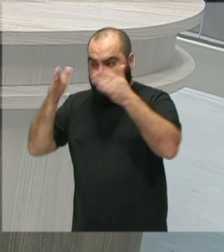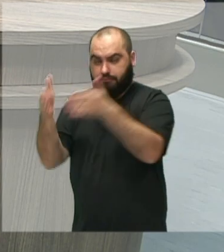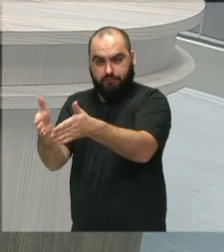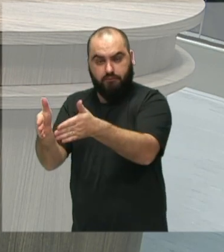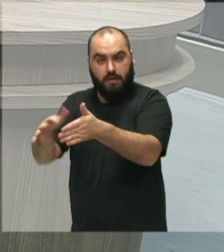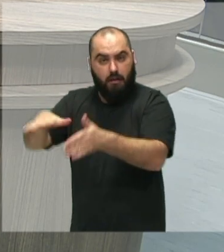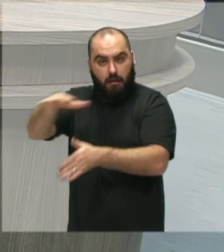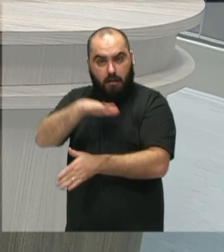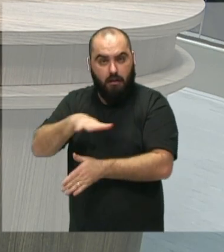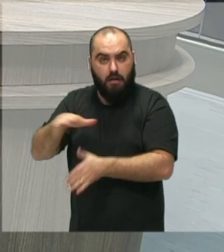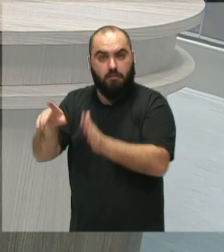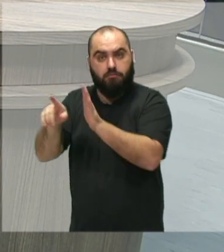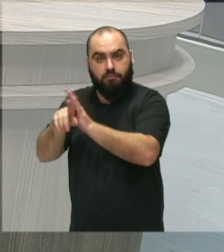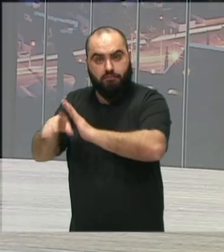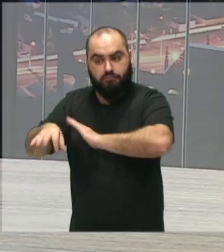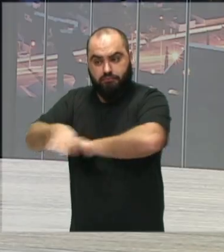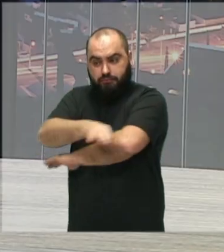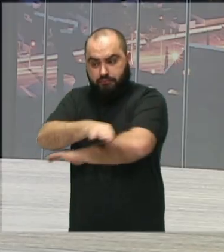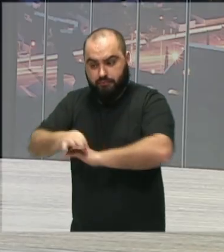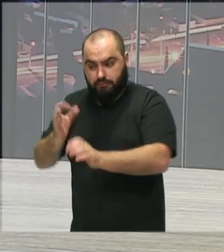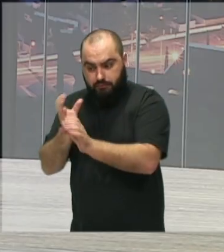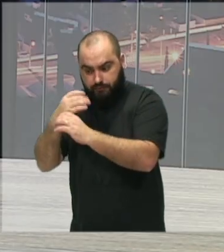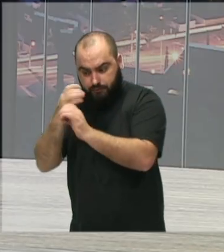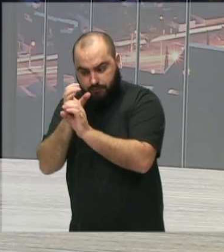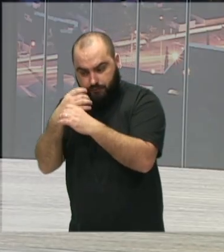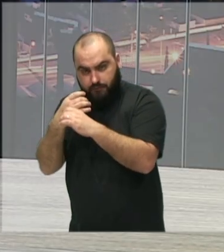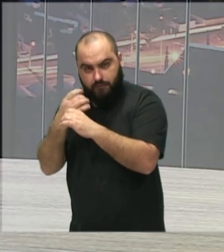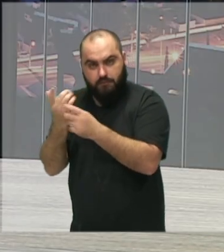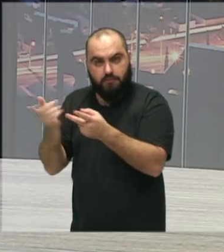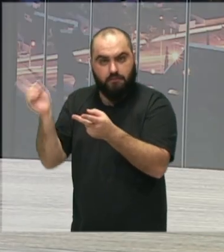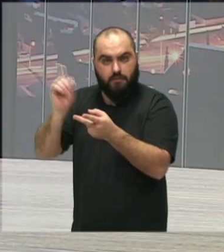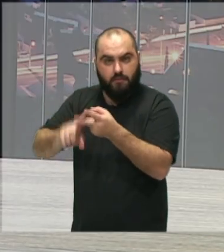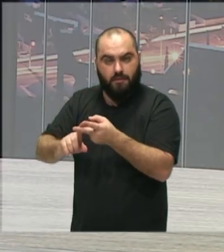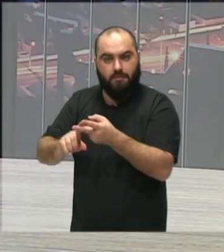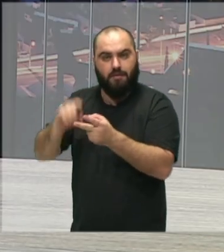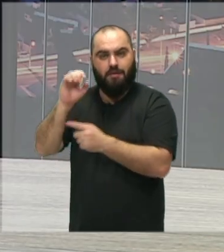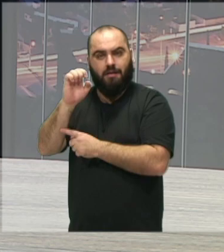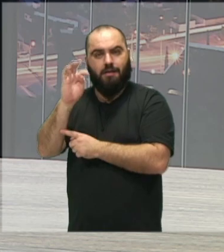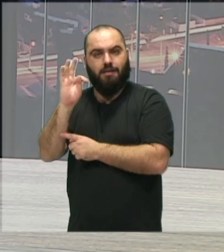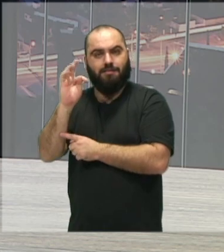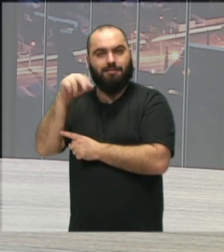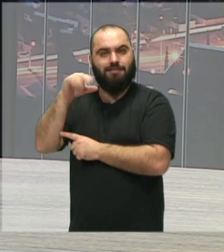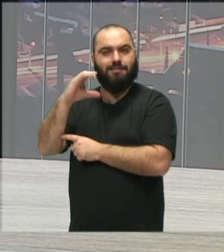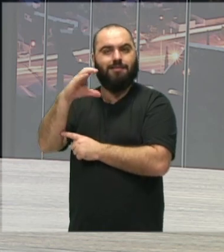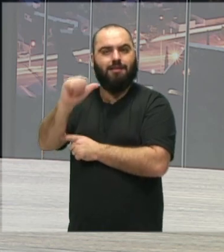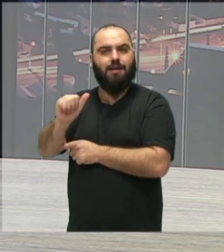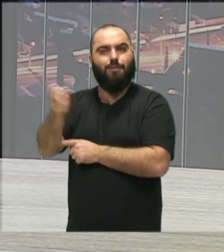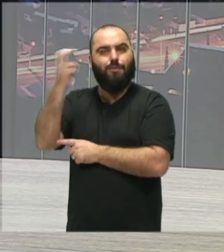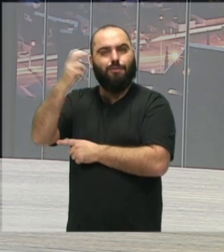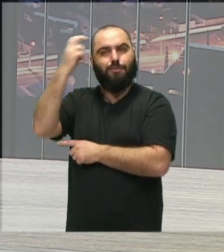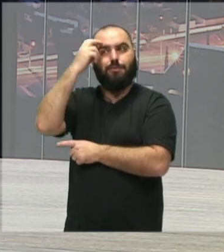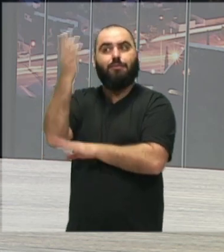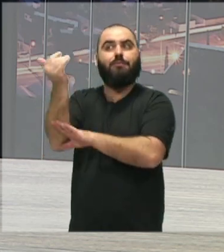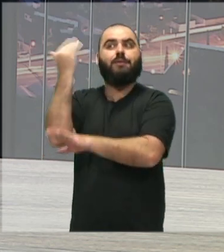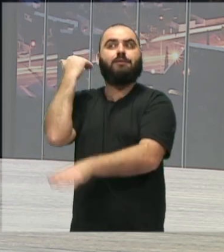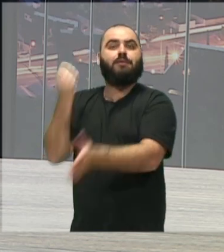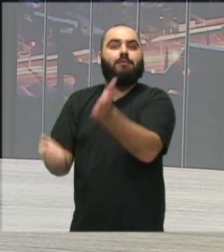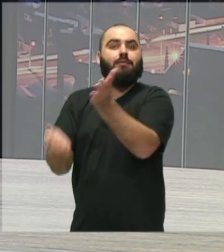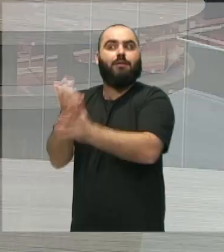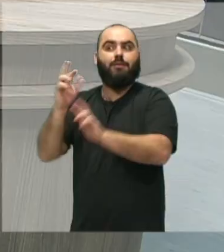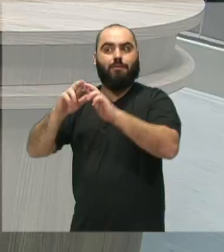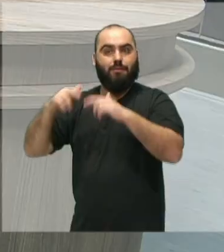né, voltado à arqueologia e também à questão étnica, né, das culturas que formaram a nossa região.